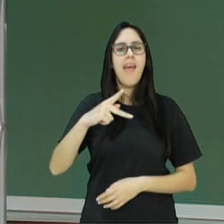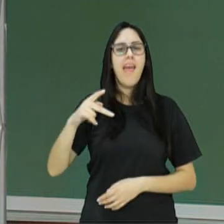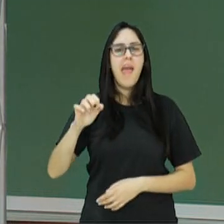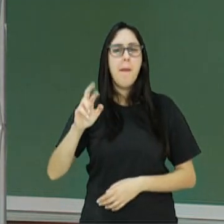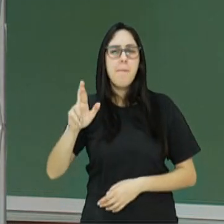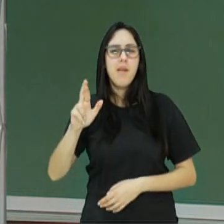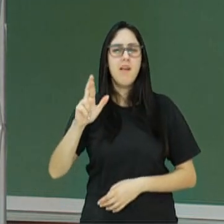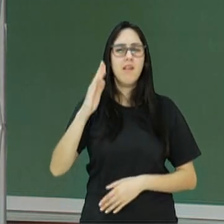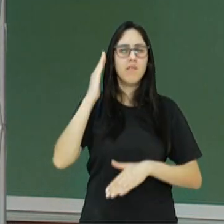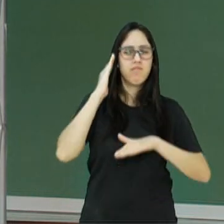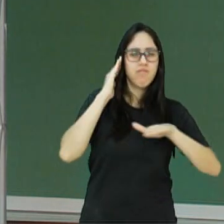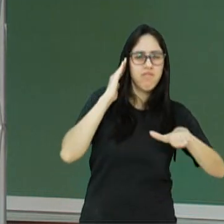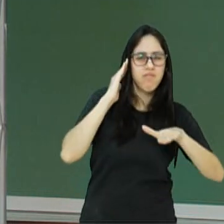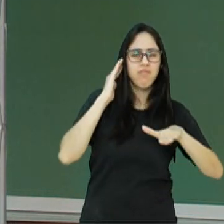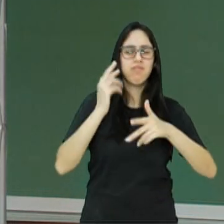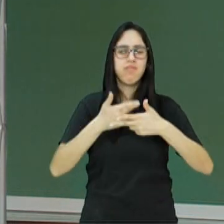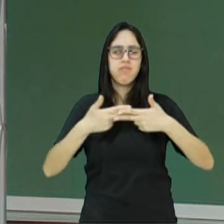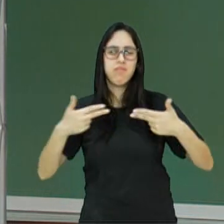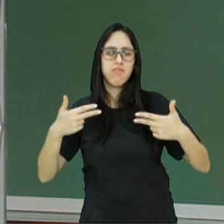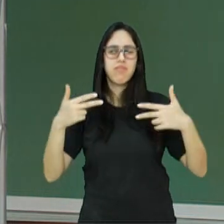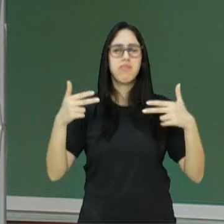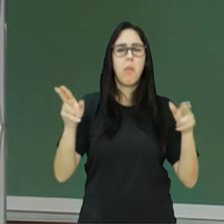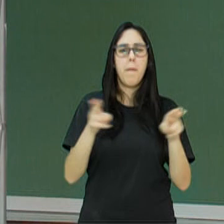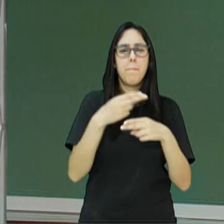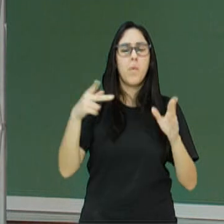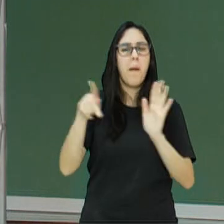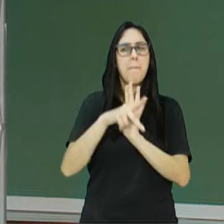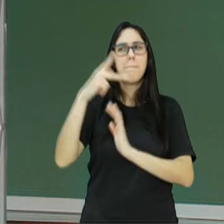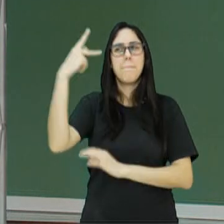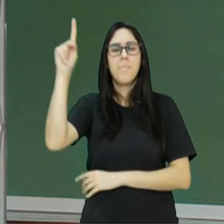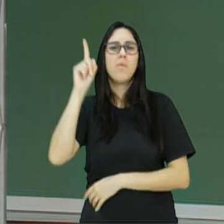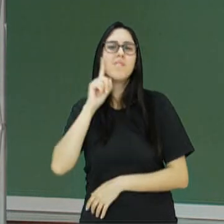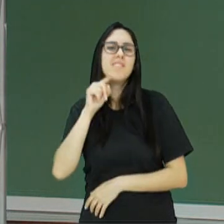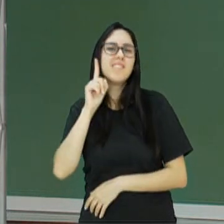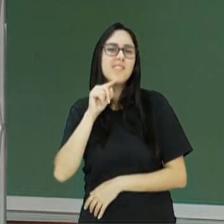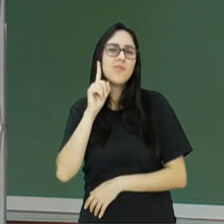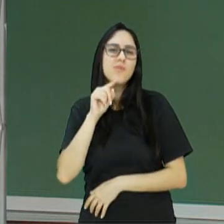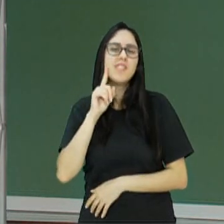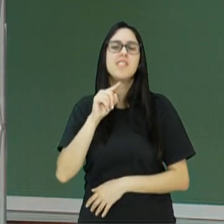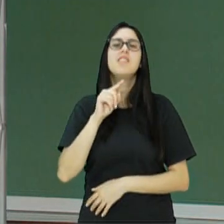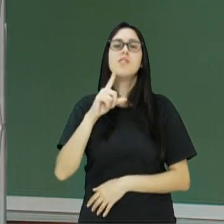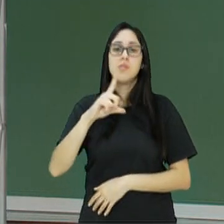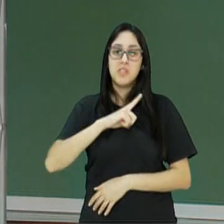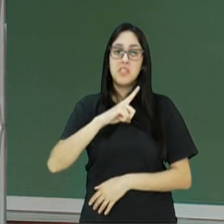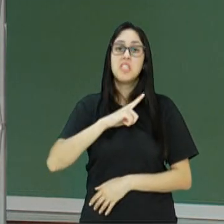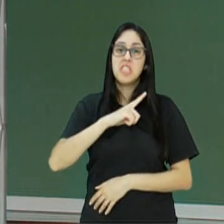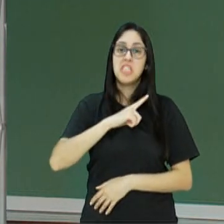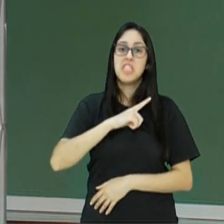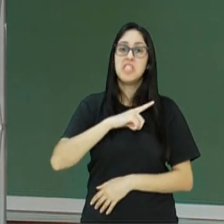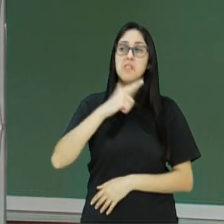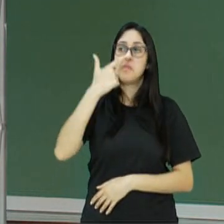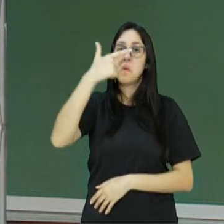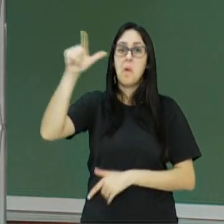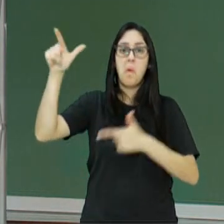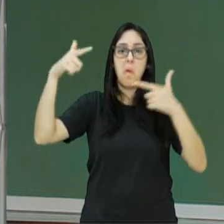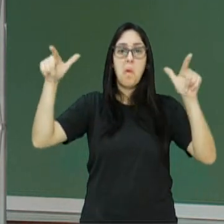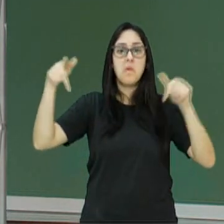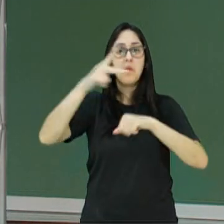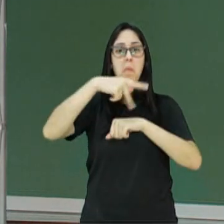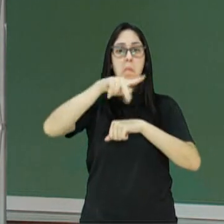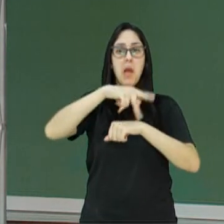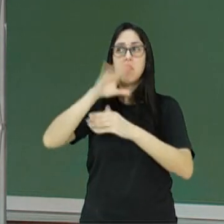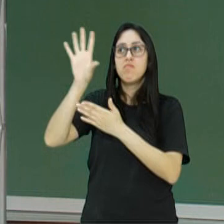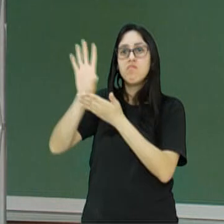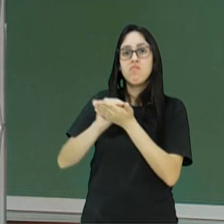vai trazer um estilo próprio dos Estados Unidos, com características também de fora dos Estados Unidos, trazendo aí esse